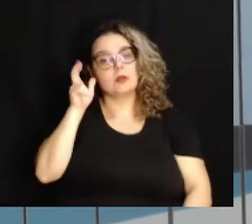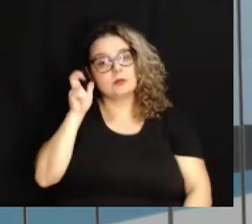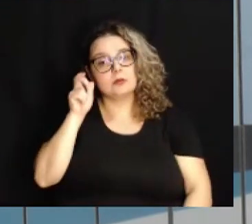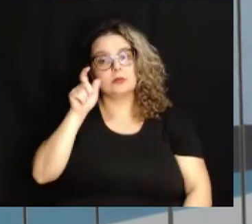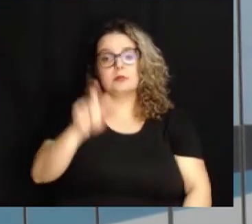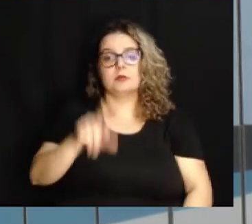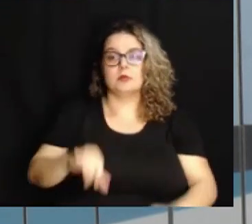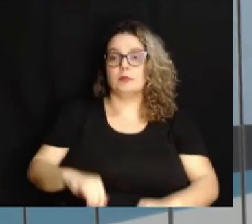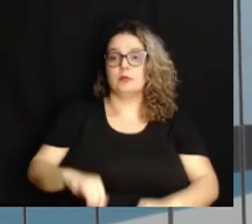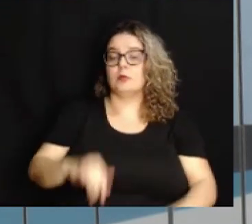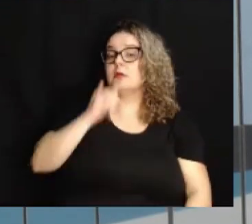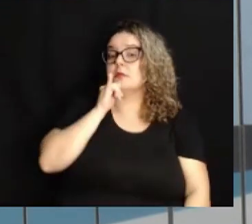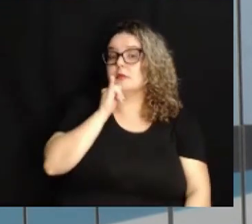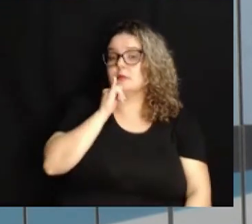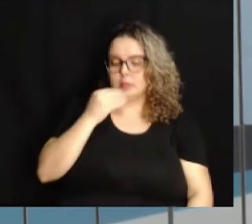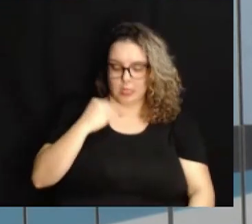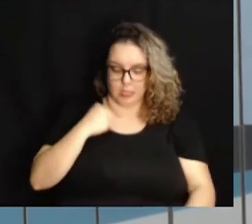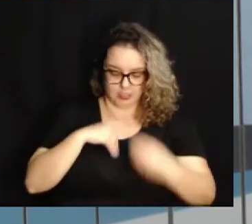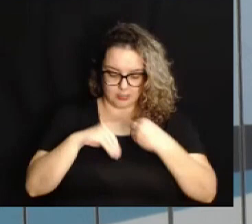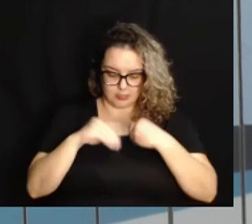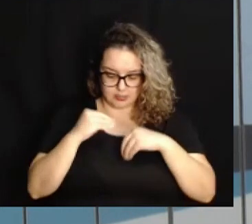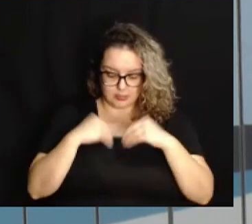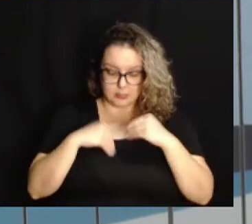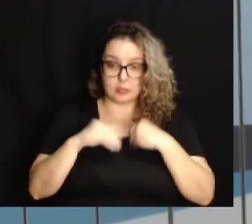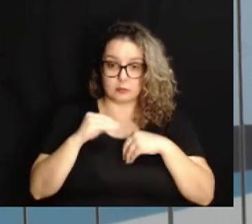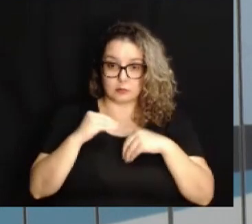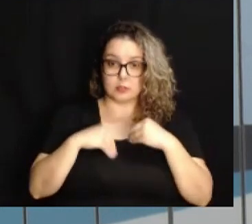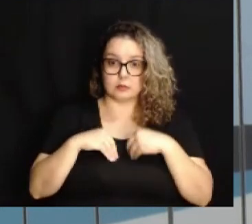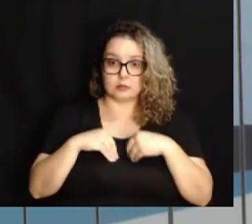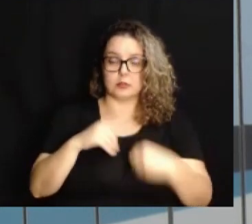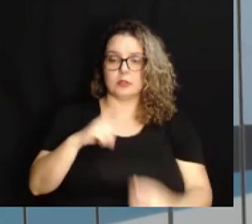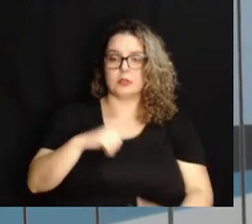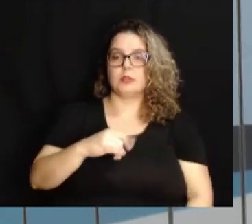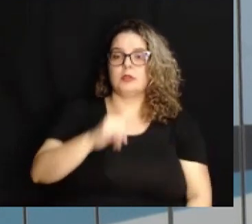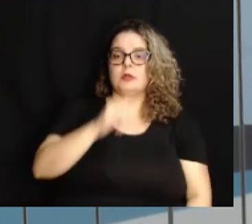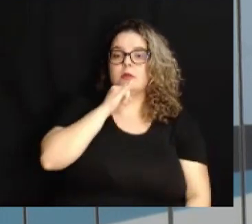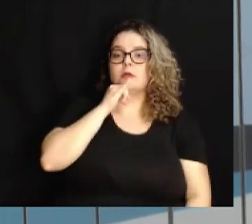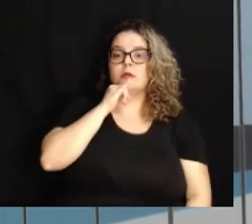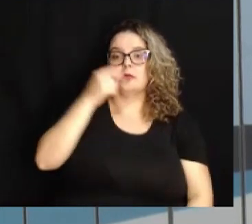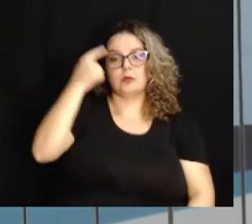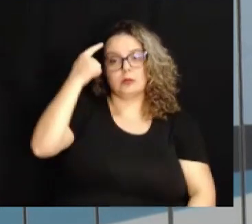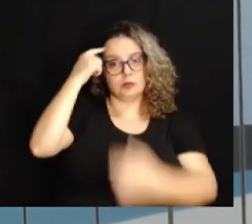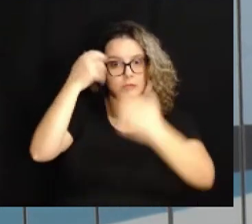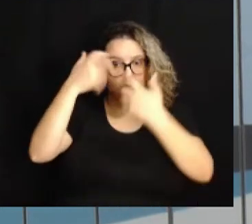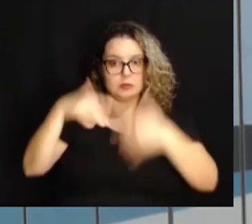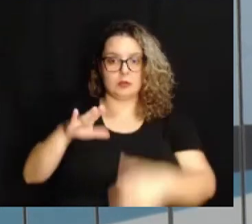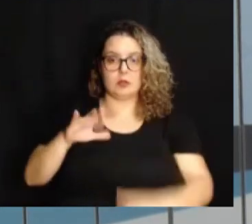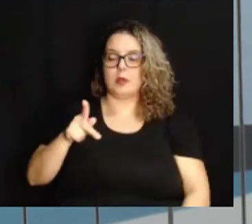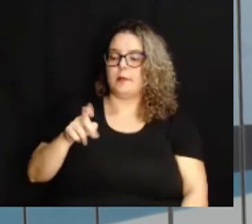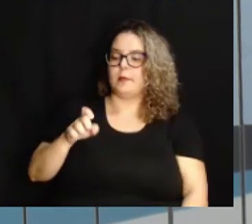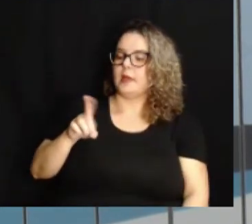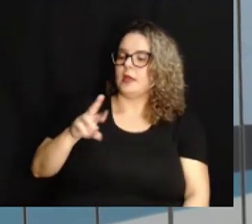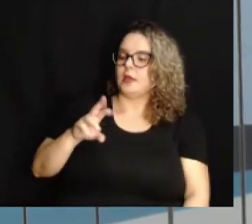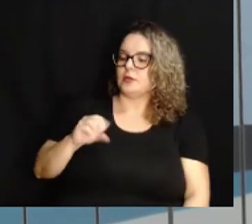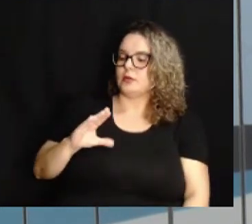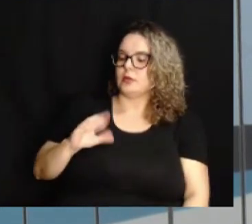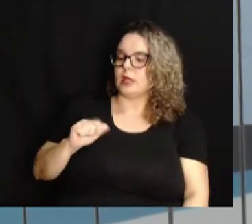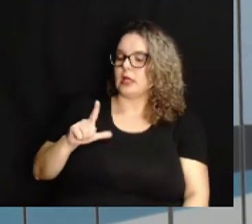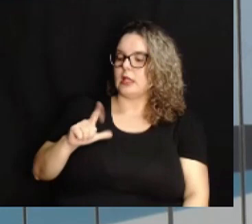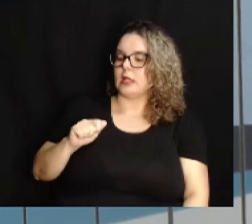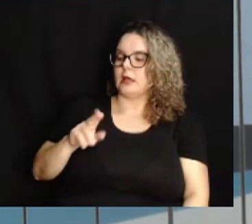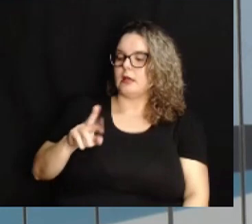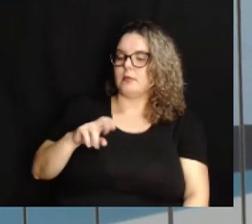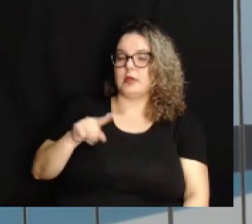a depressão, tem um exemplo de um neurocientista chamado Pedro Calabres, que ele fala que você chegar numa pessoa com depressão e falar